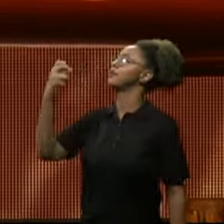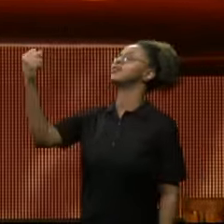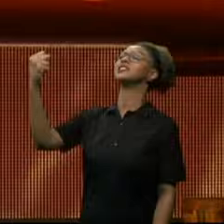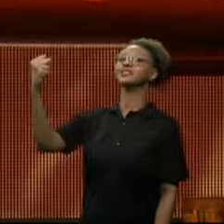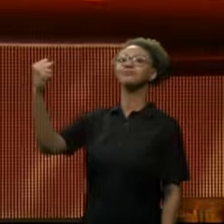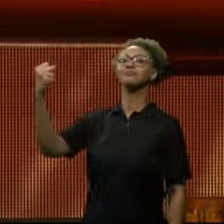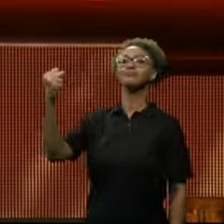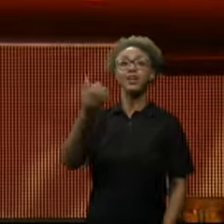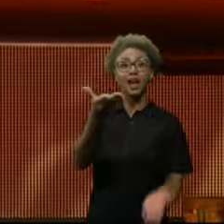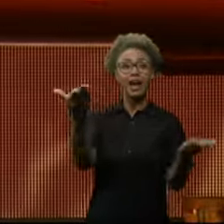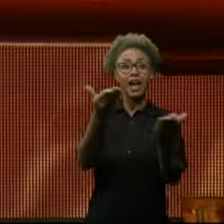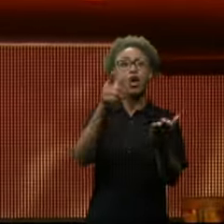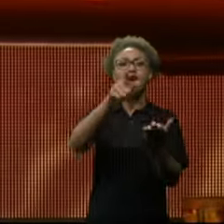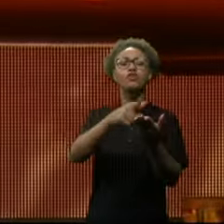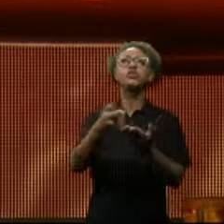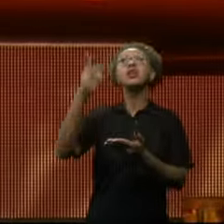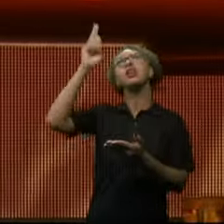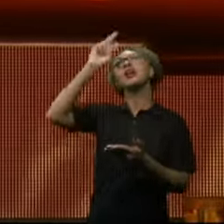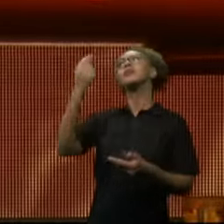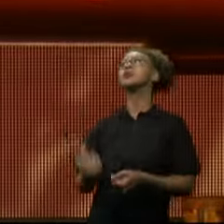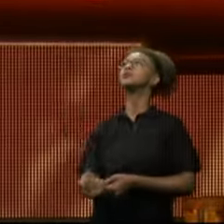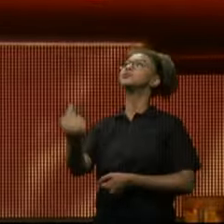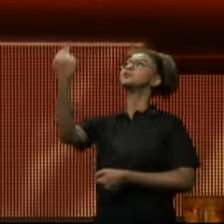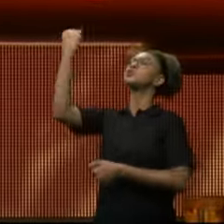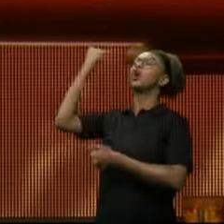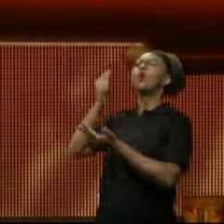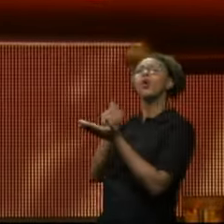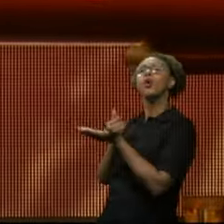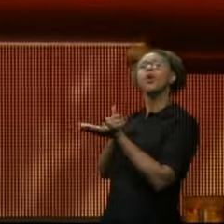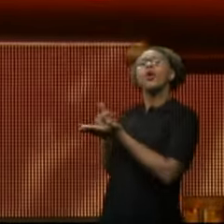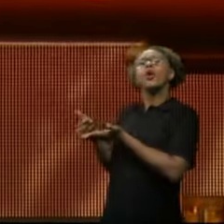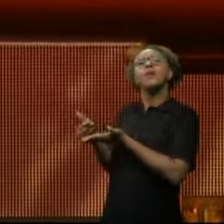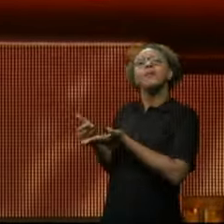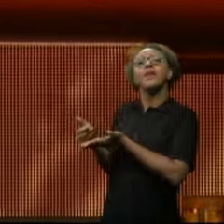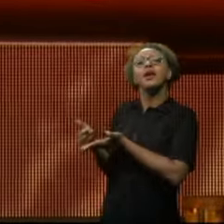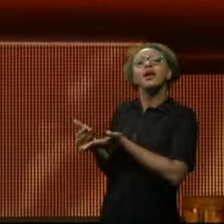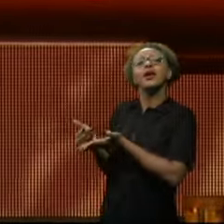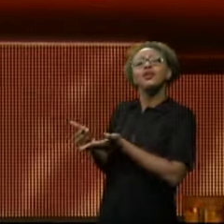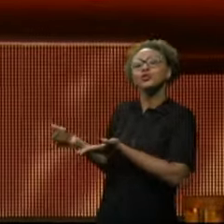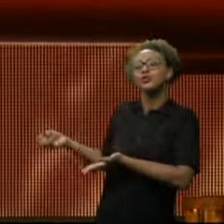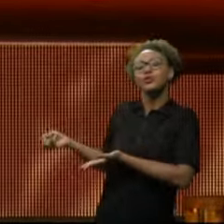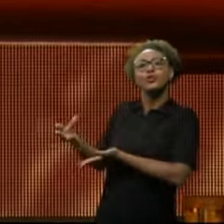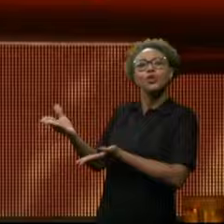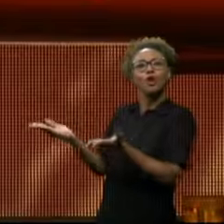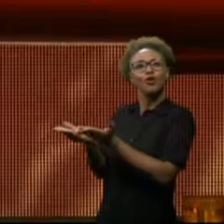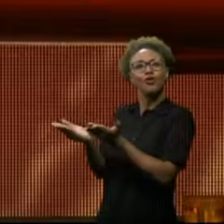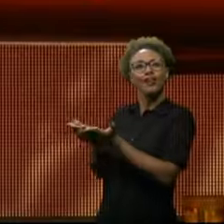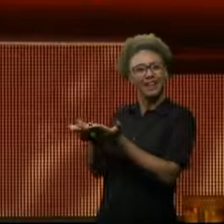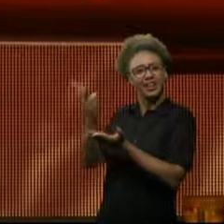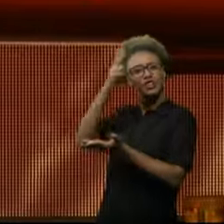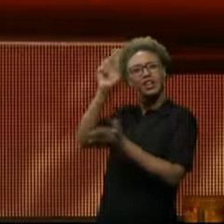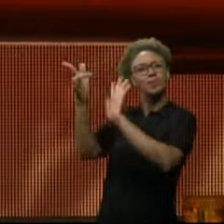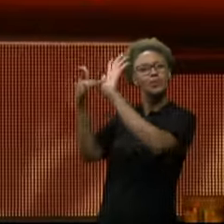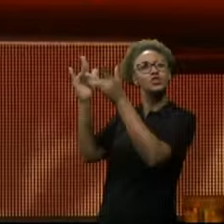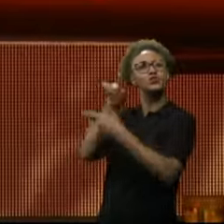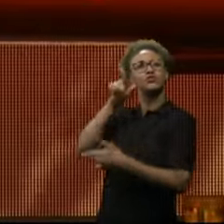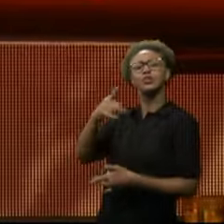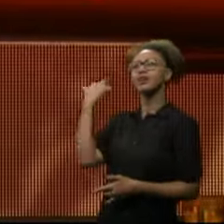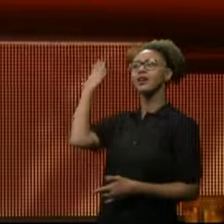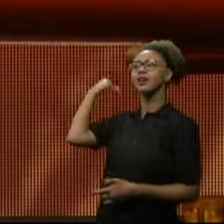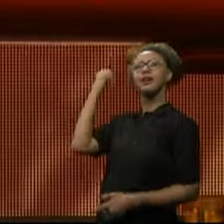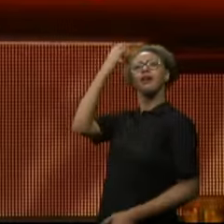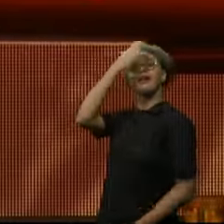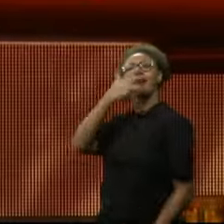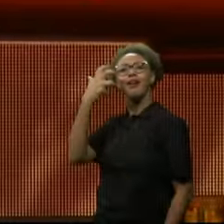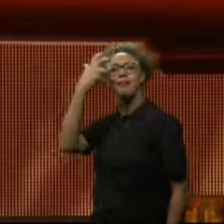tá trazendo a tua memória os primeiros dias quando você se apaixonou por ele